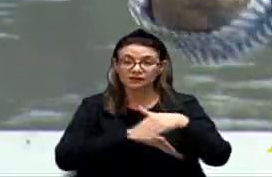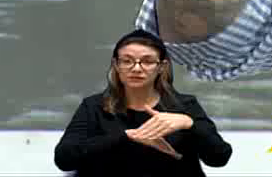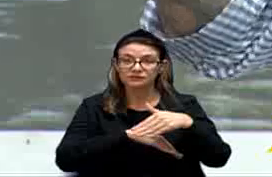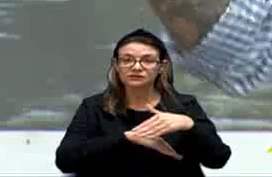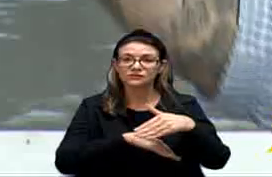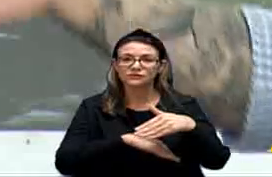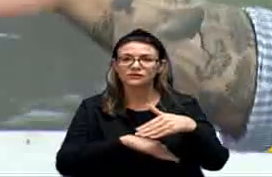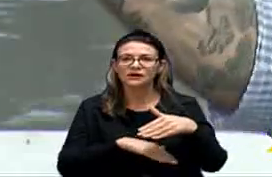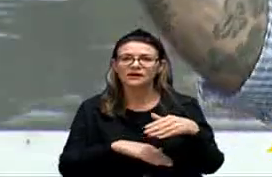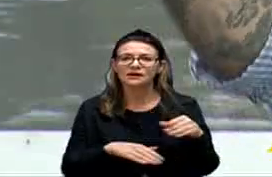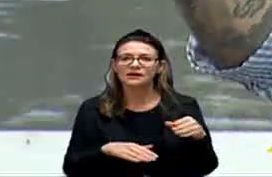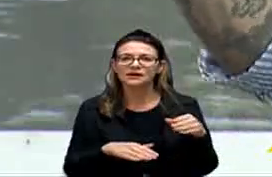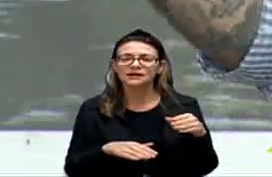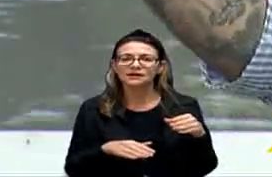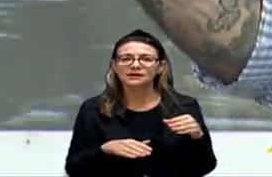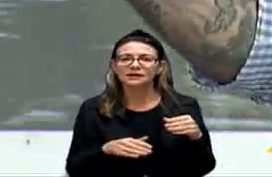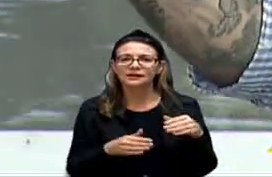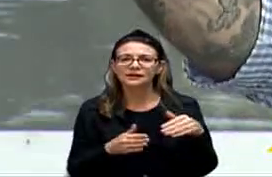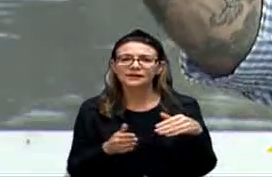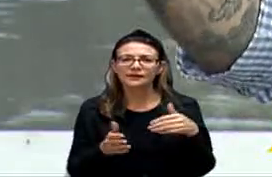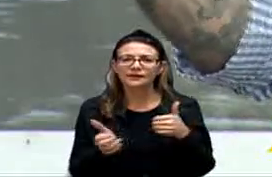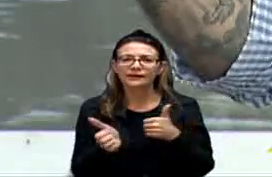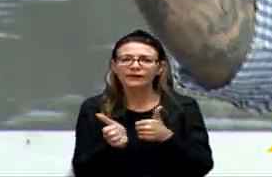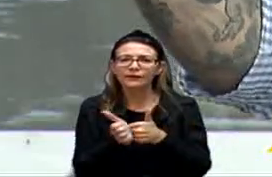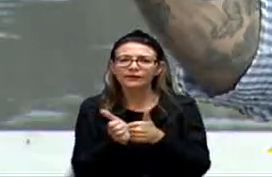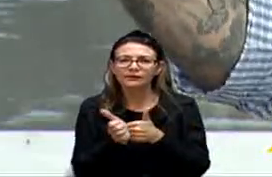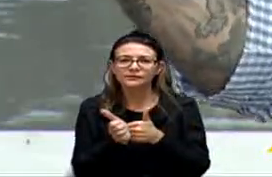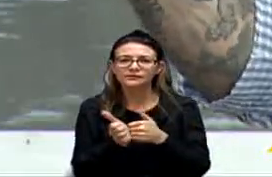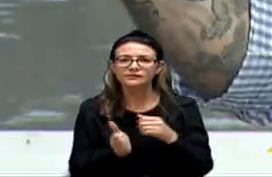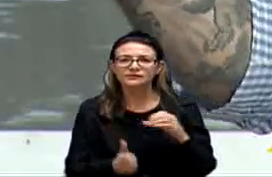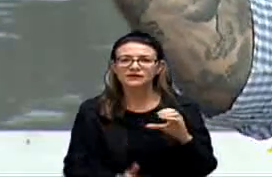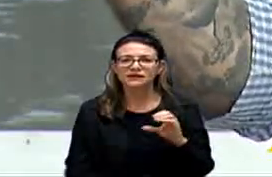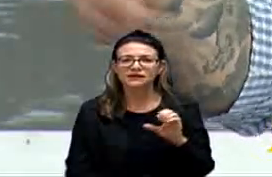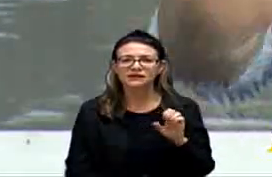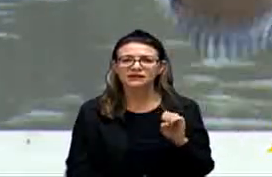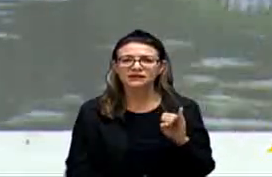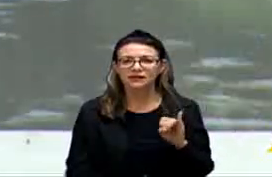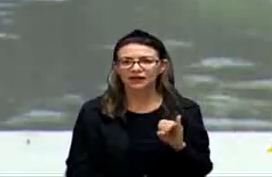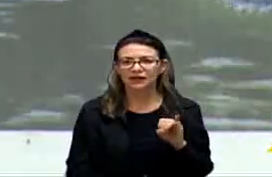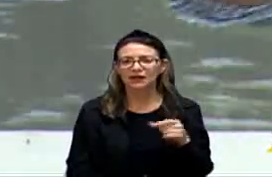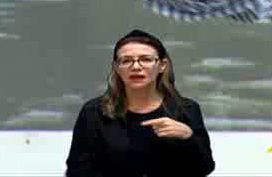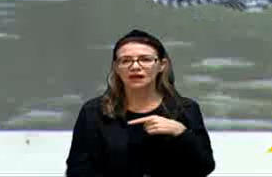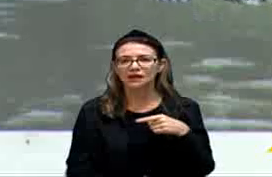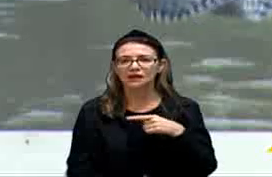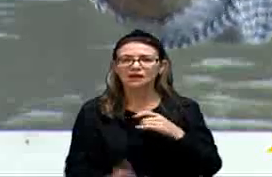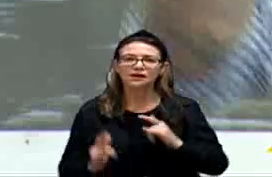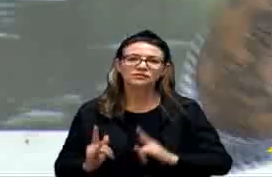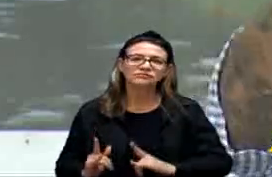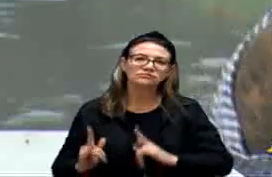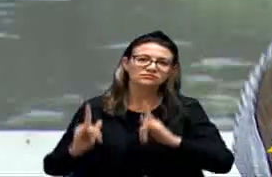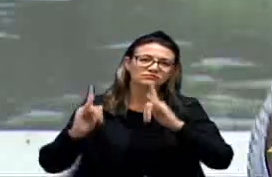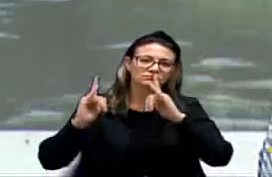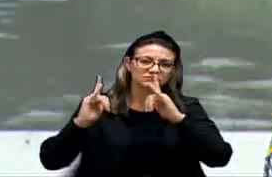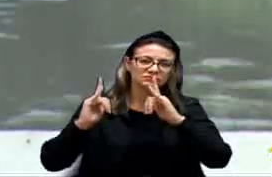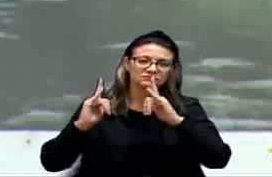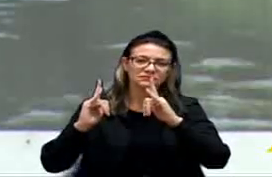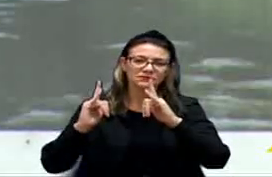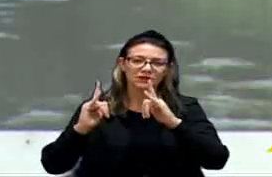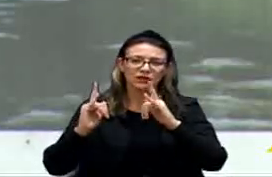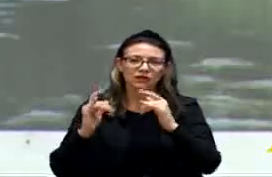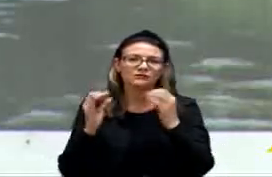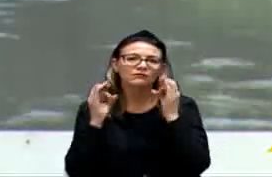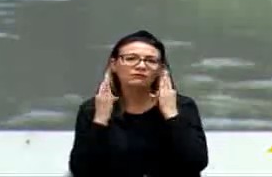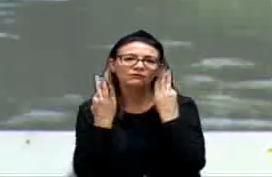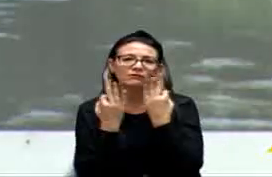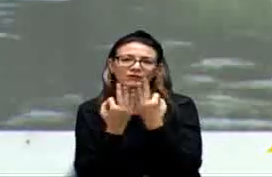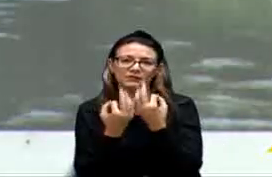sei que tá de encontro de encontro com um condomínio ali de8 famílias Essa é a rua E e essa rua ela tá